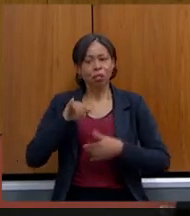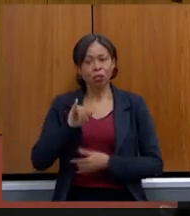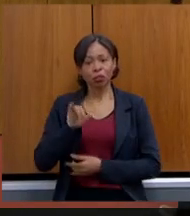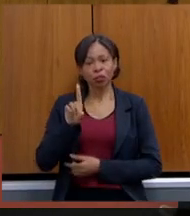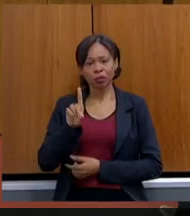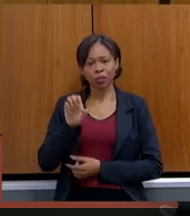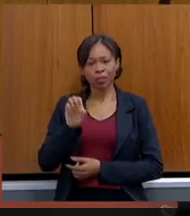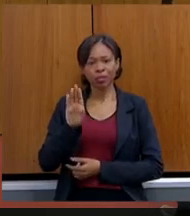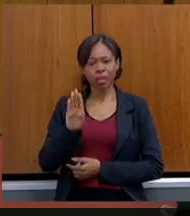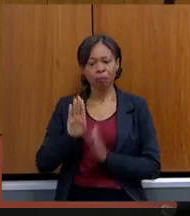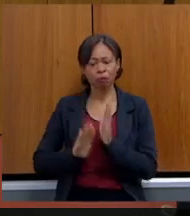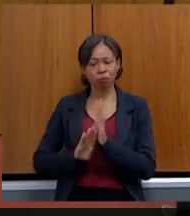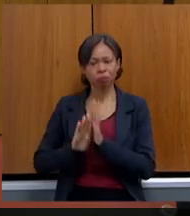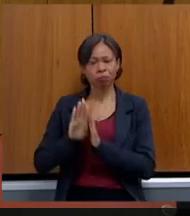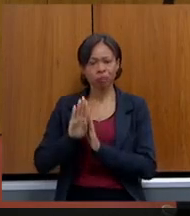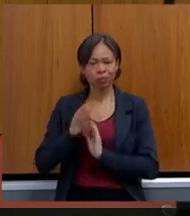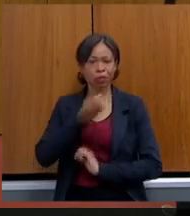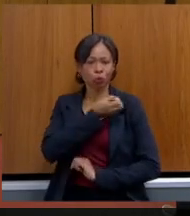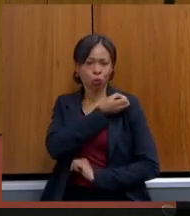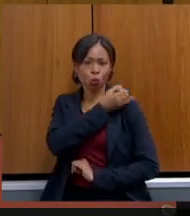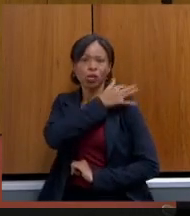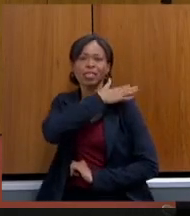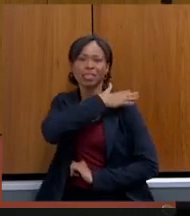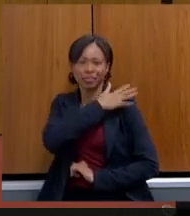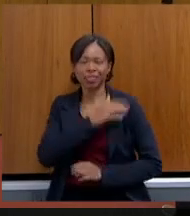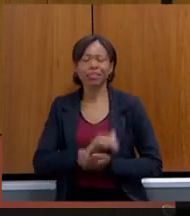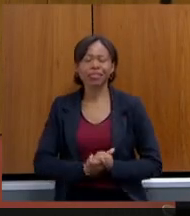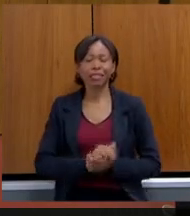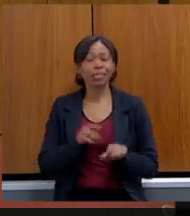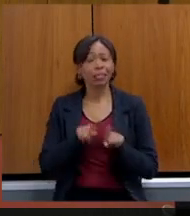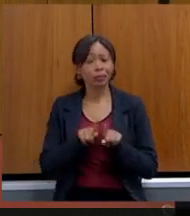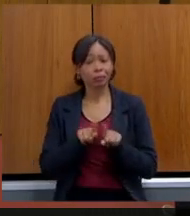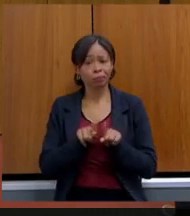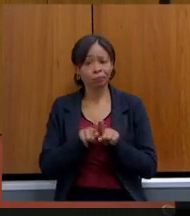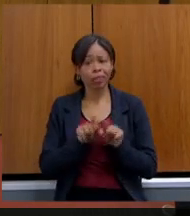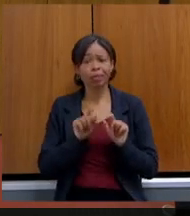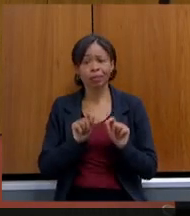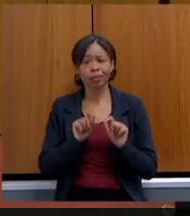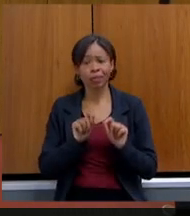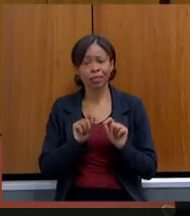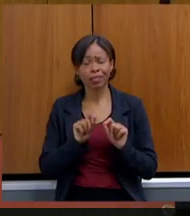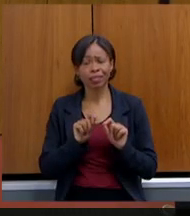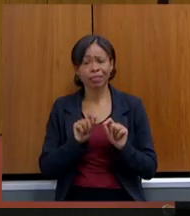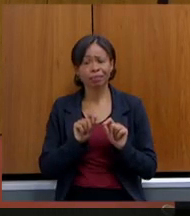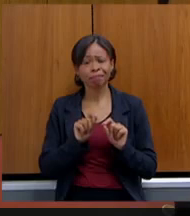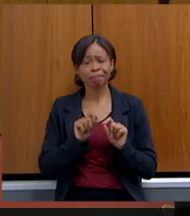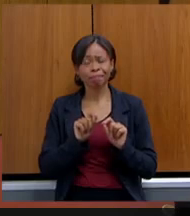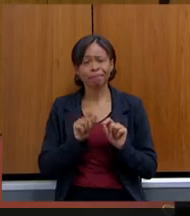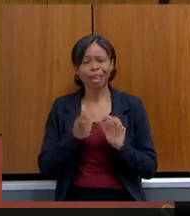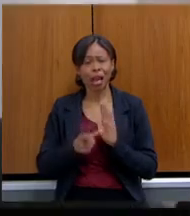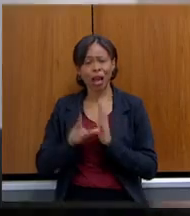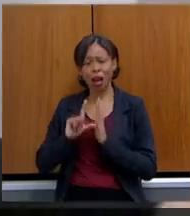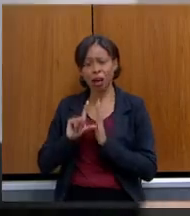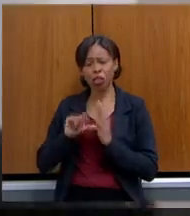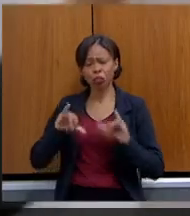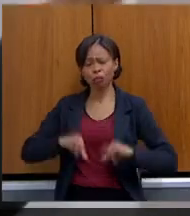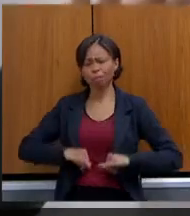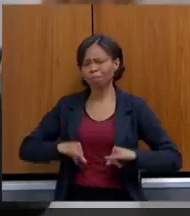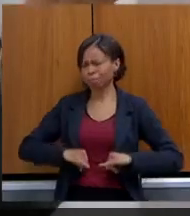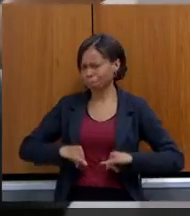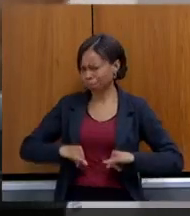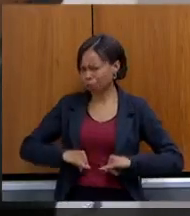do ensino médio e nas dos resgates do sofrimento que nós estávamos com a